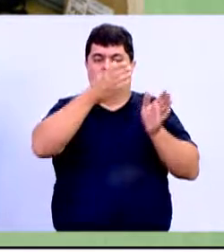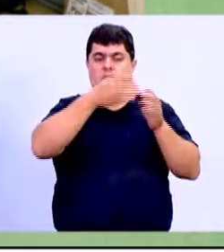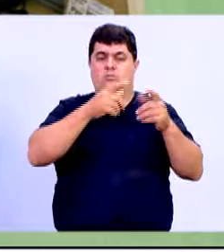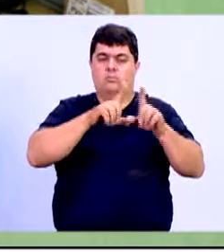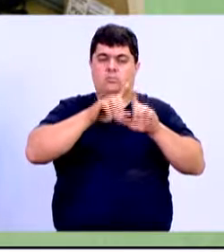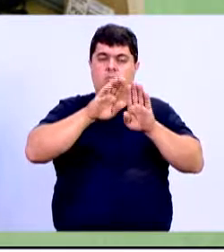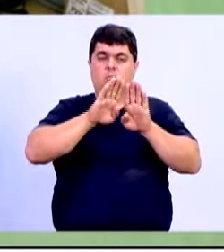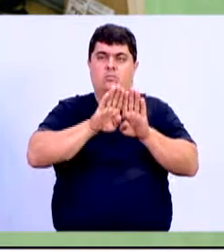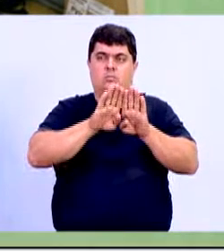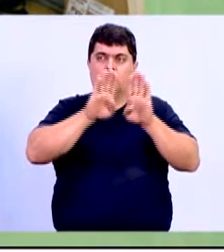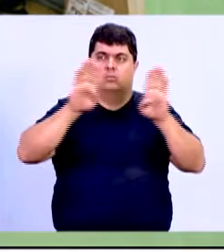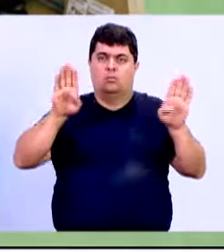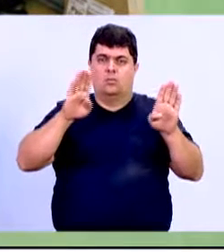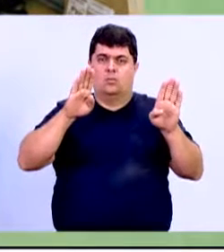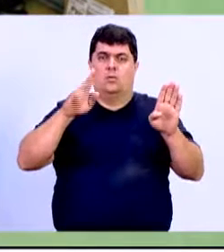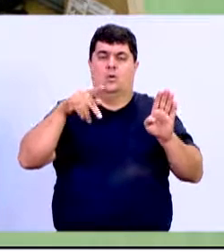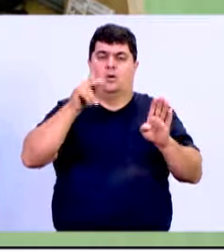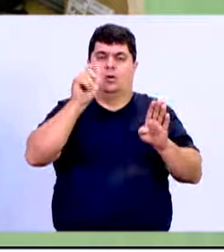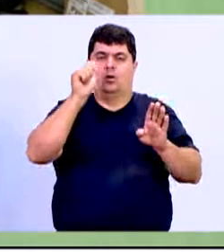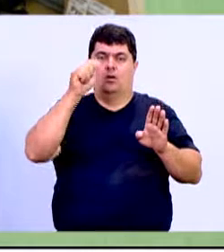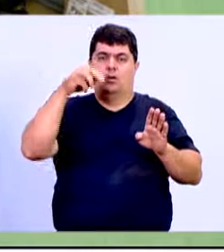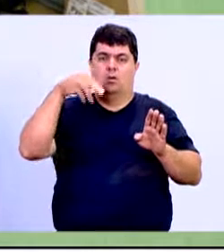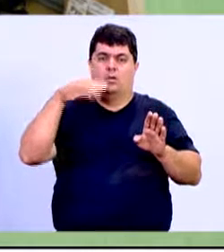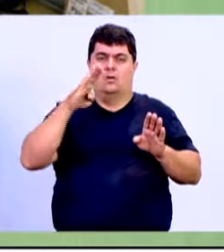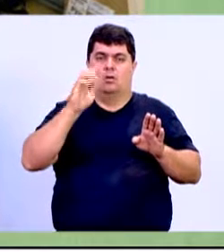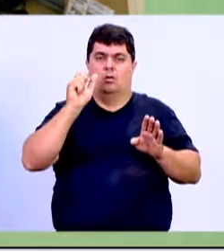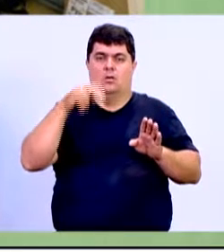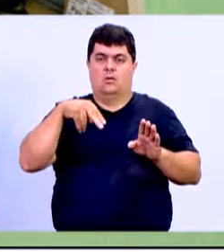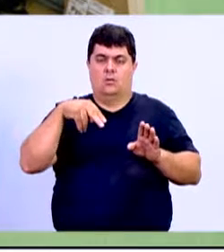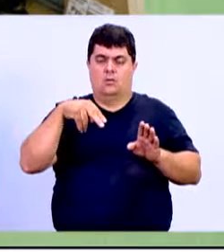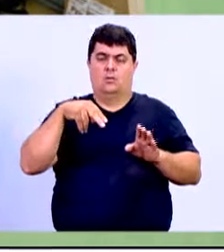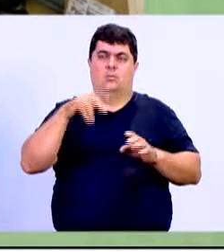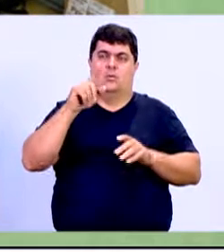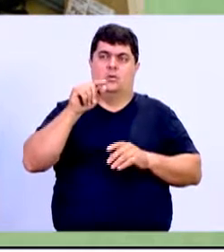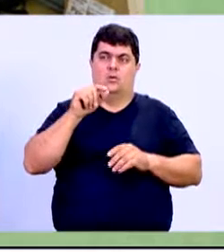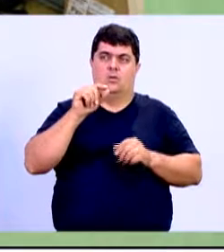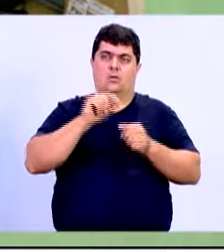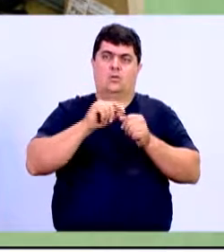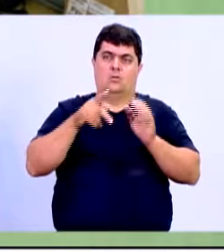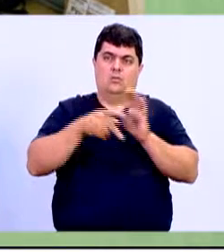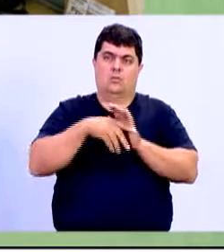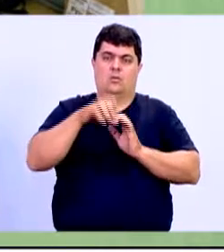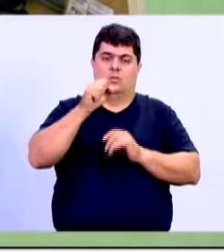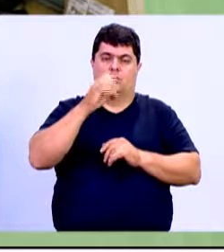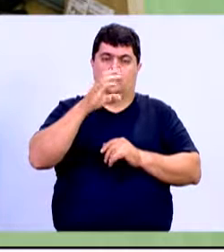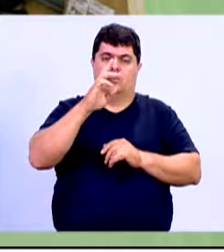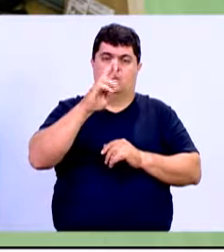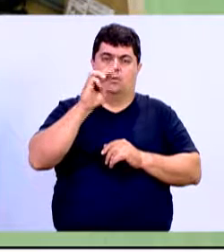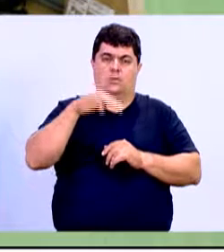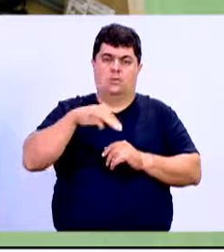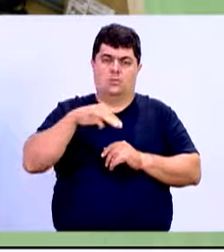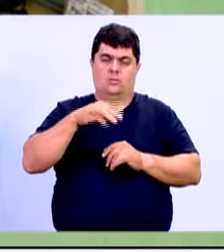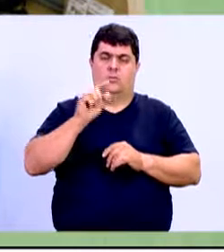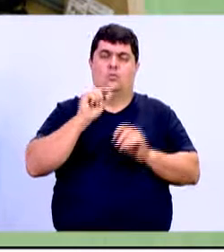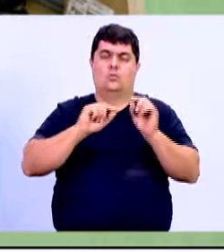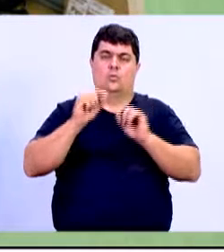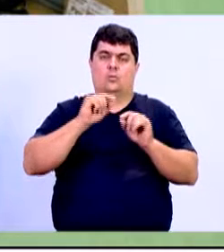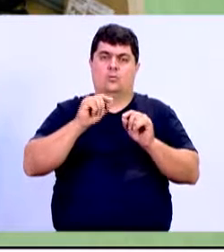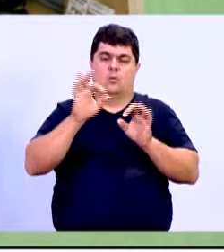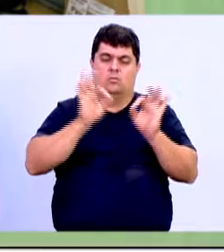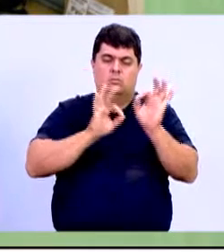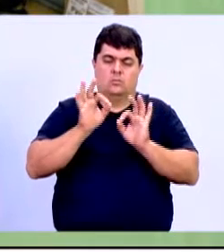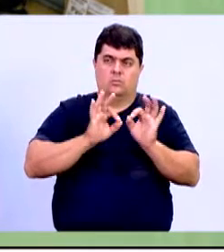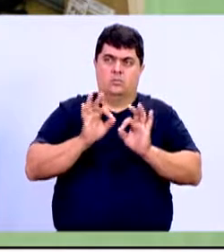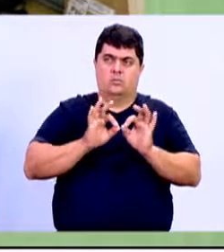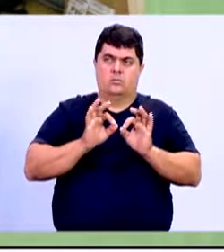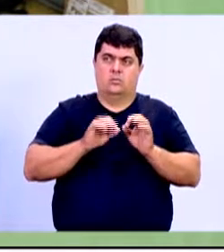chamamos de Kanban, tá? Que é um artefato que faz parte aqui do Scrum, né? E que a gente organiza com